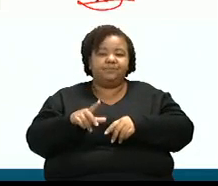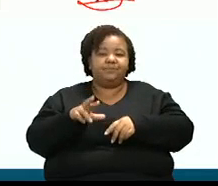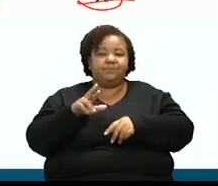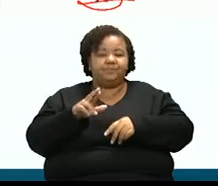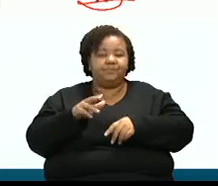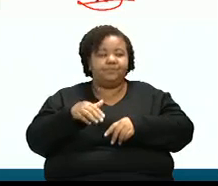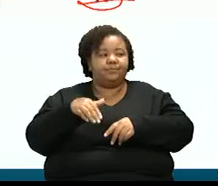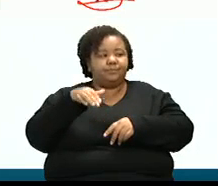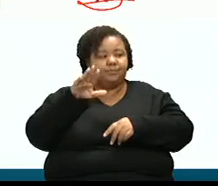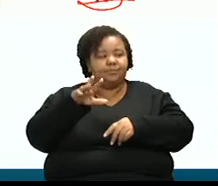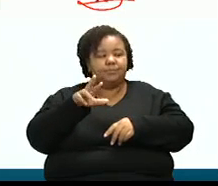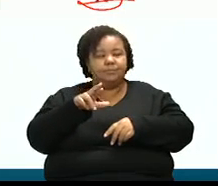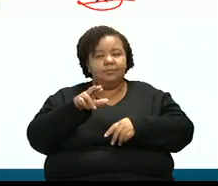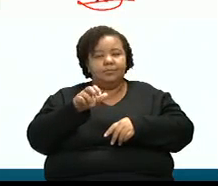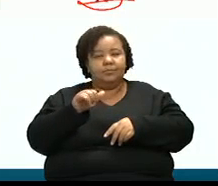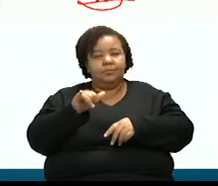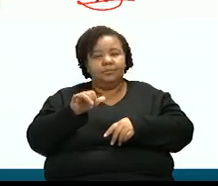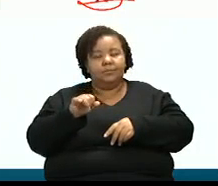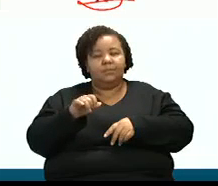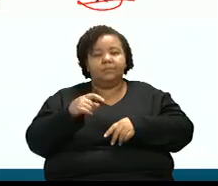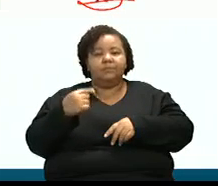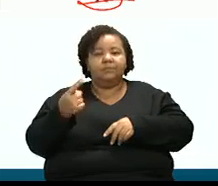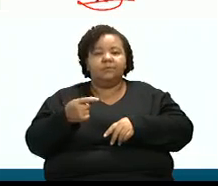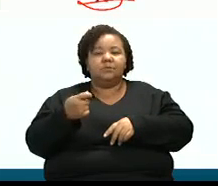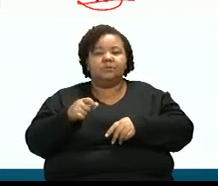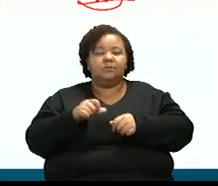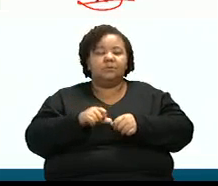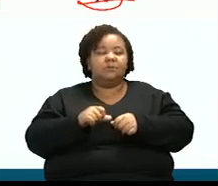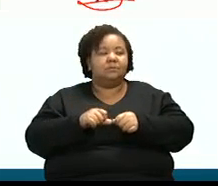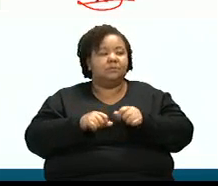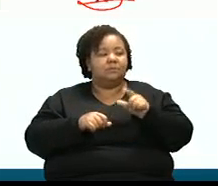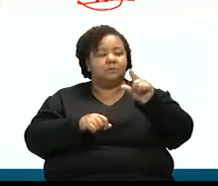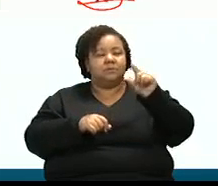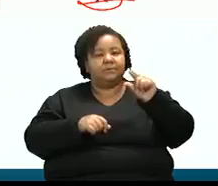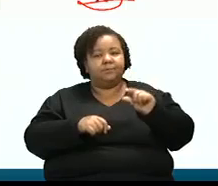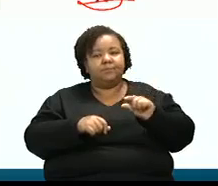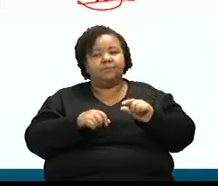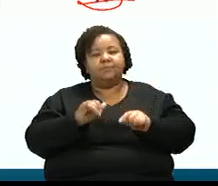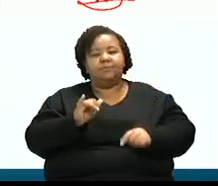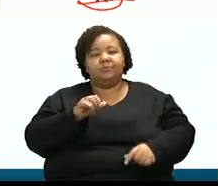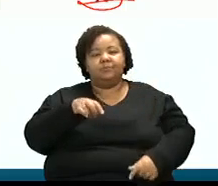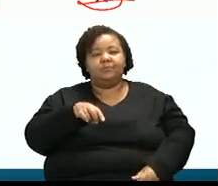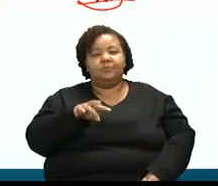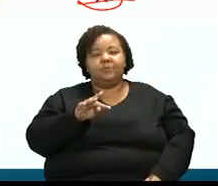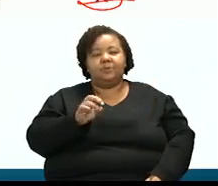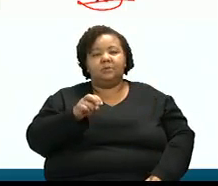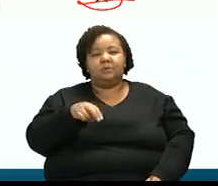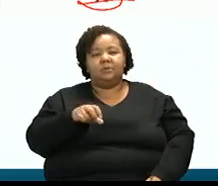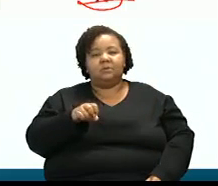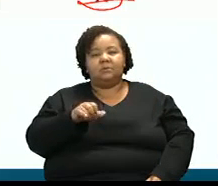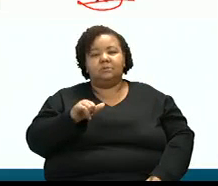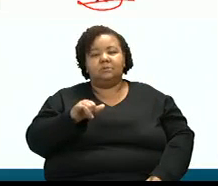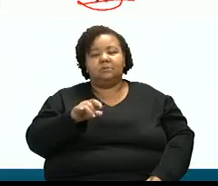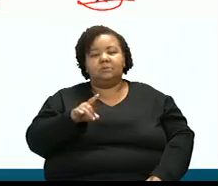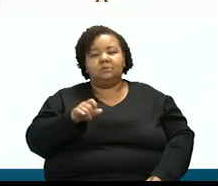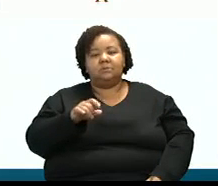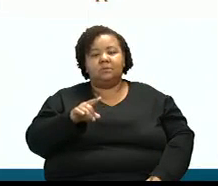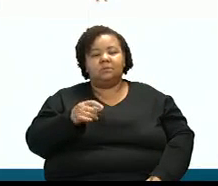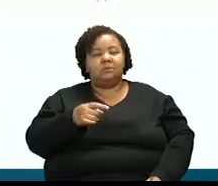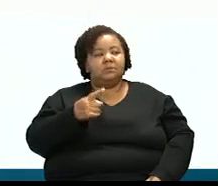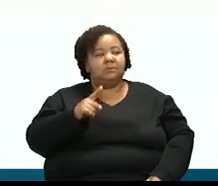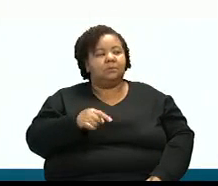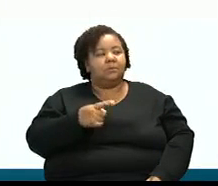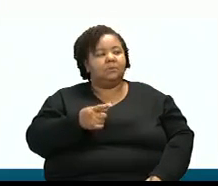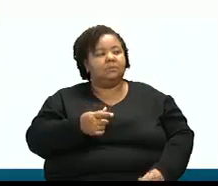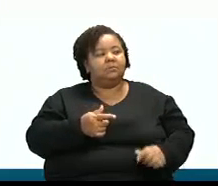quanto maior o raio, nós vamos ter que menor vai ser a intensidade do campo magnético, pela expressão que foi